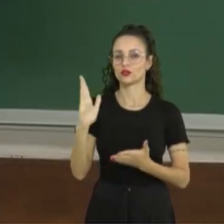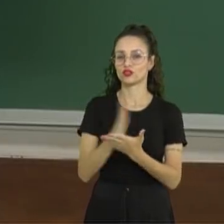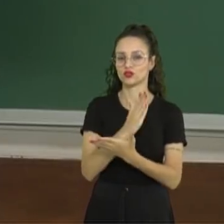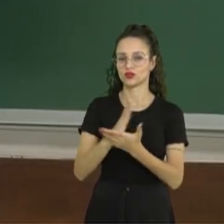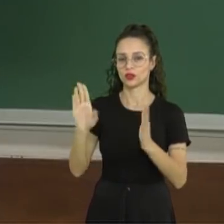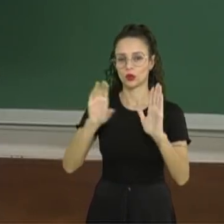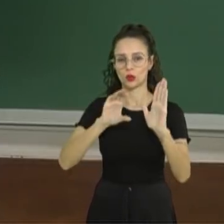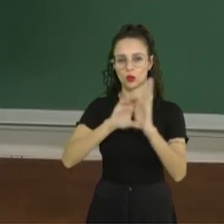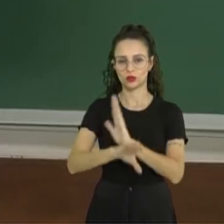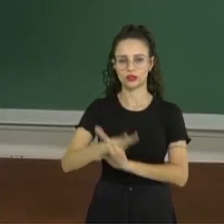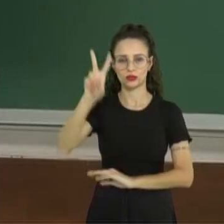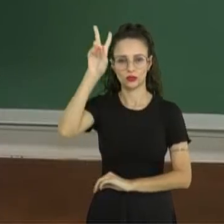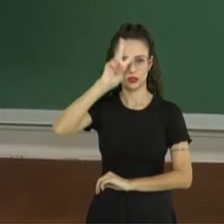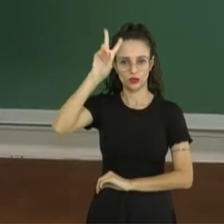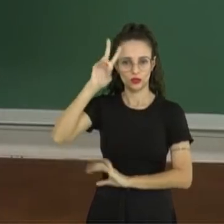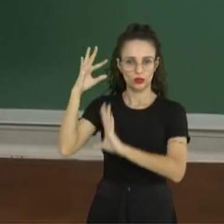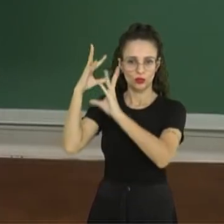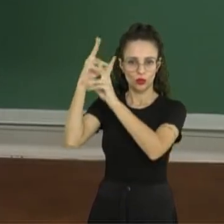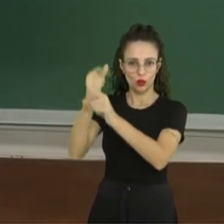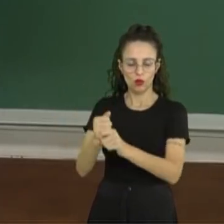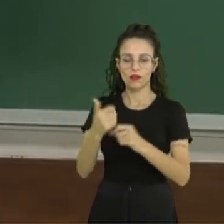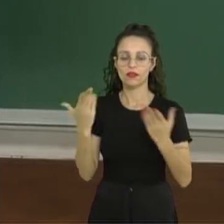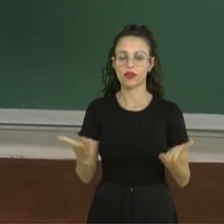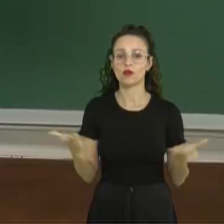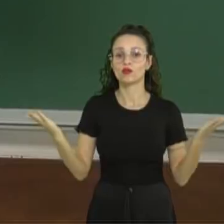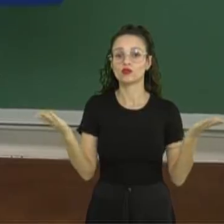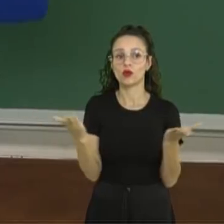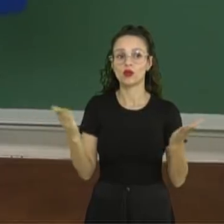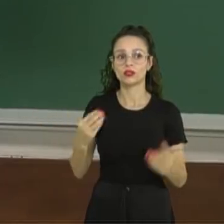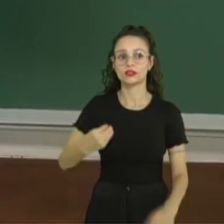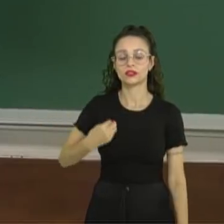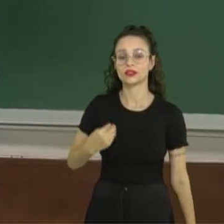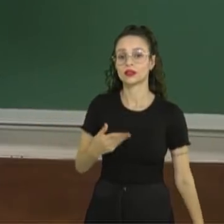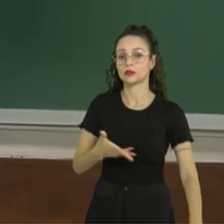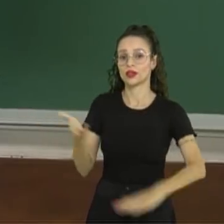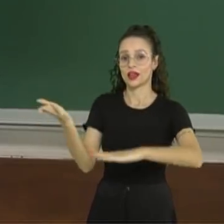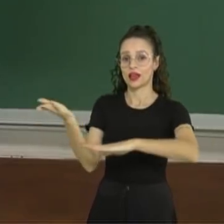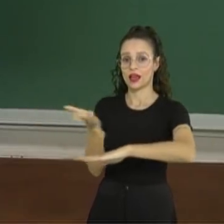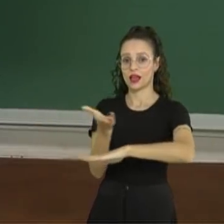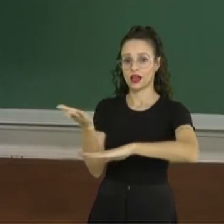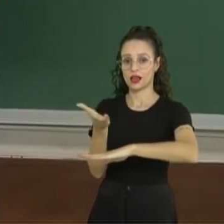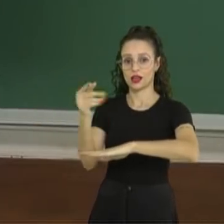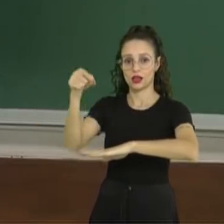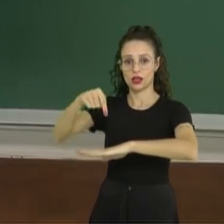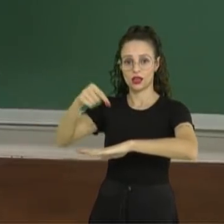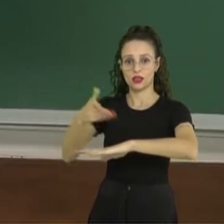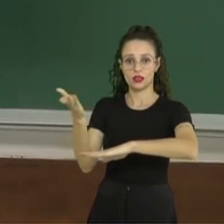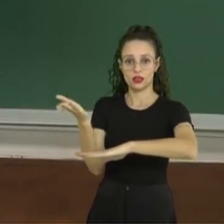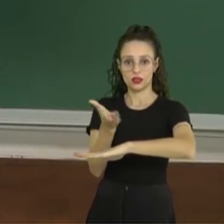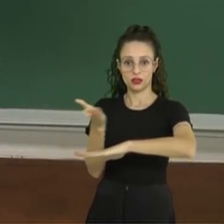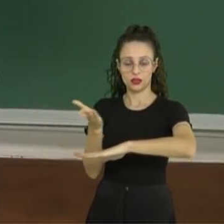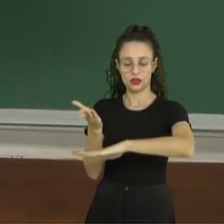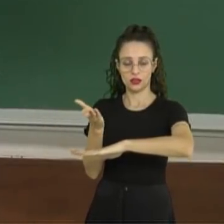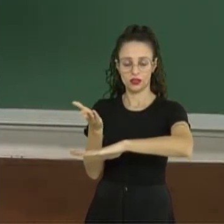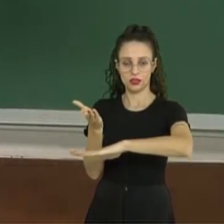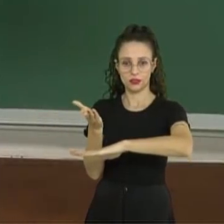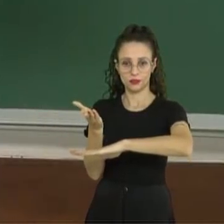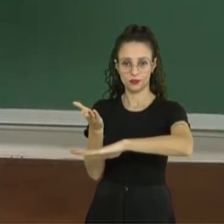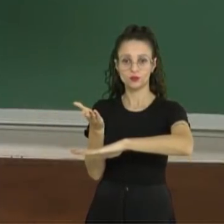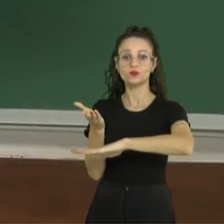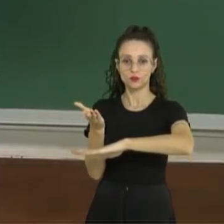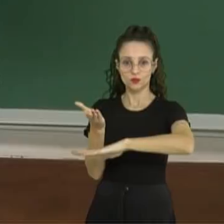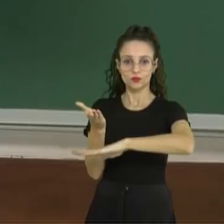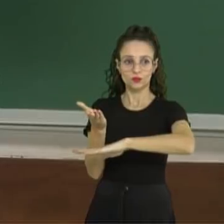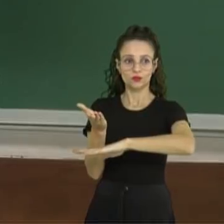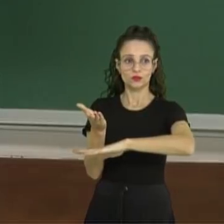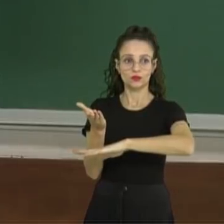divisões históricas, ok? Nós estaríamos nessa idade contemporânea, o galera do estúdio dando